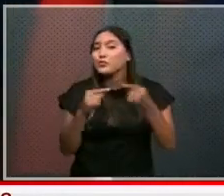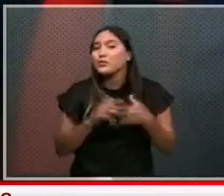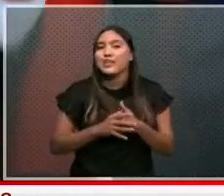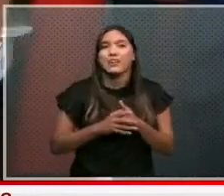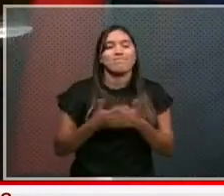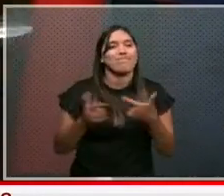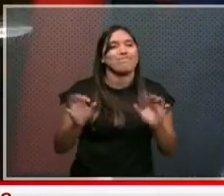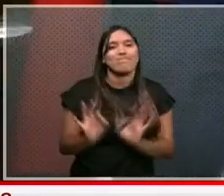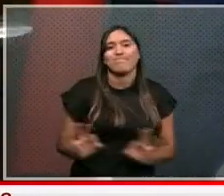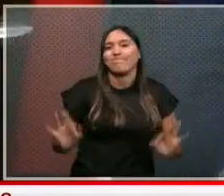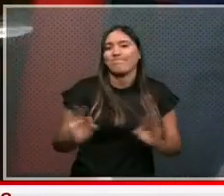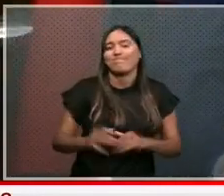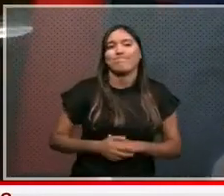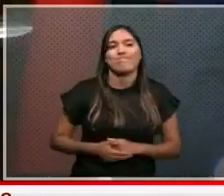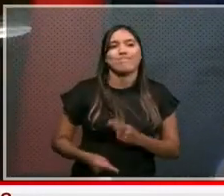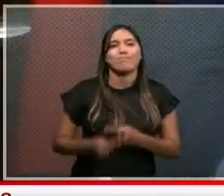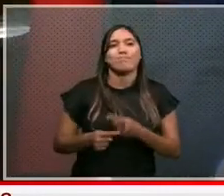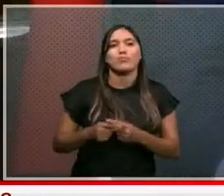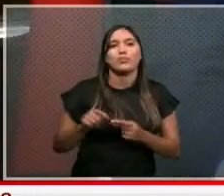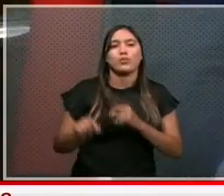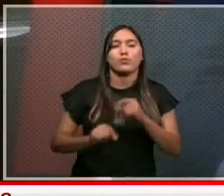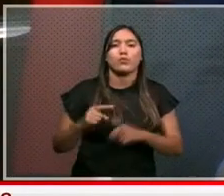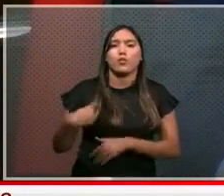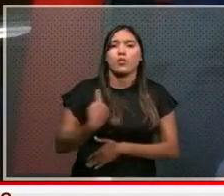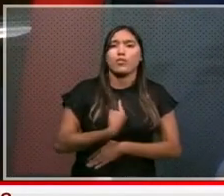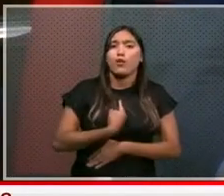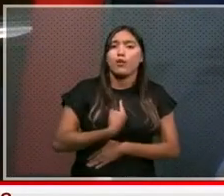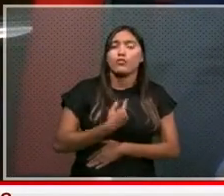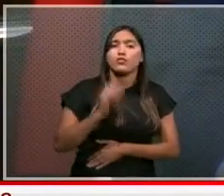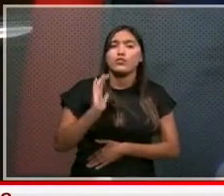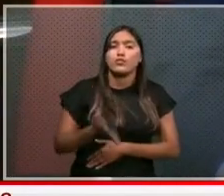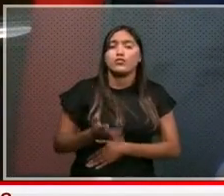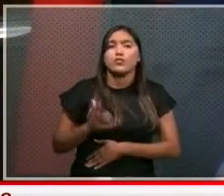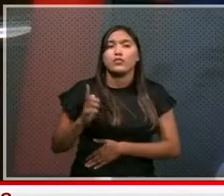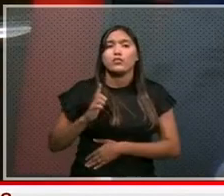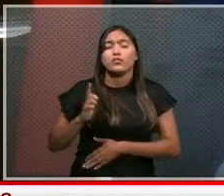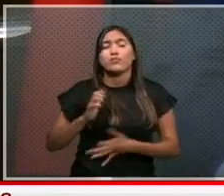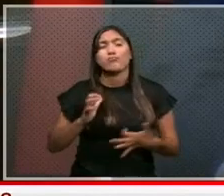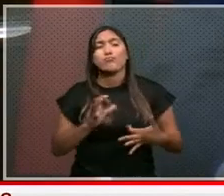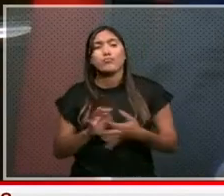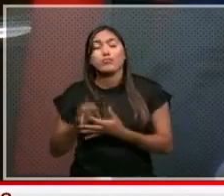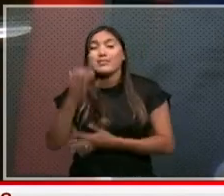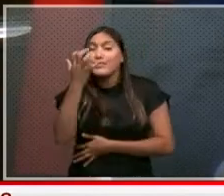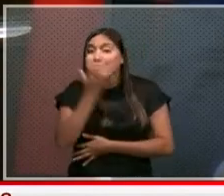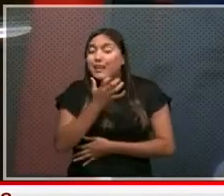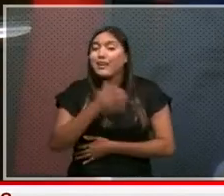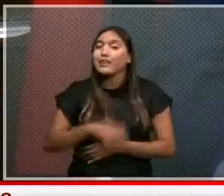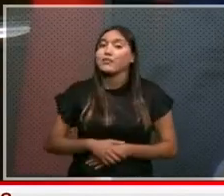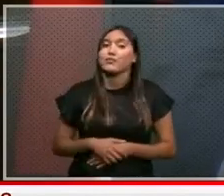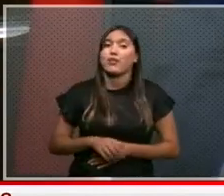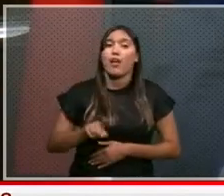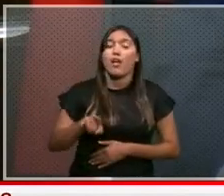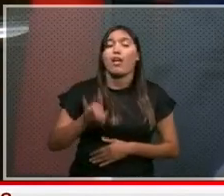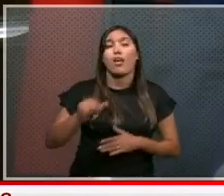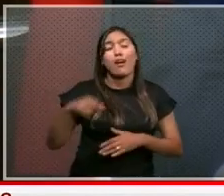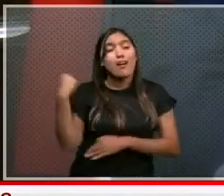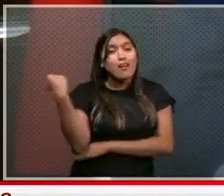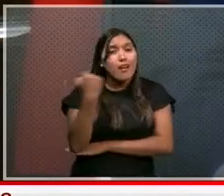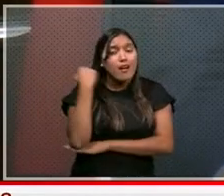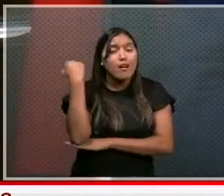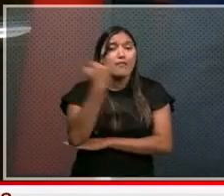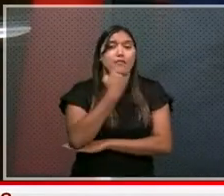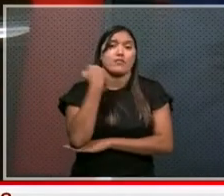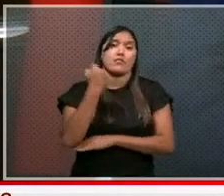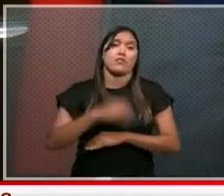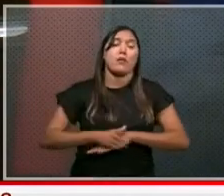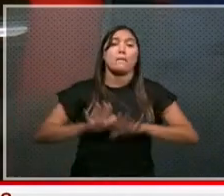porque nós estamos absorvidos por uma circunstância que é séria que ainda muito grave